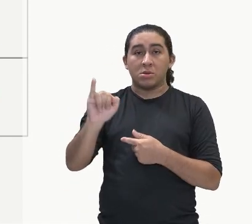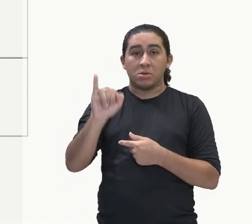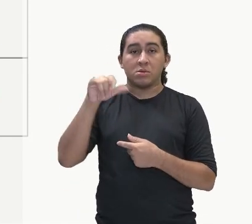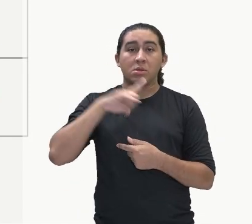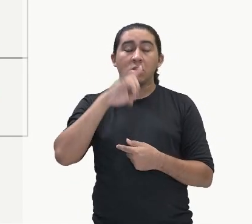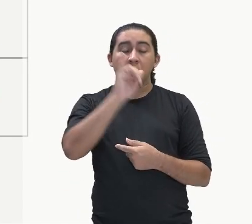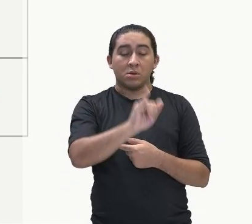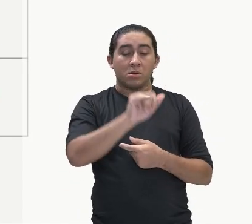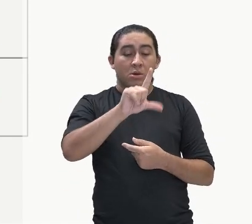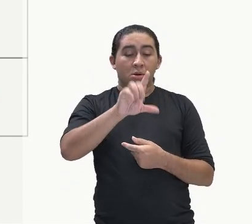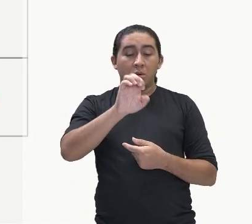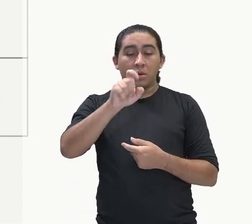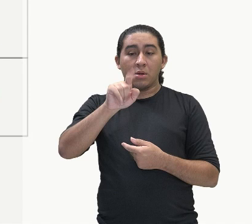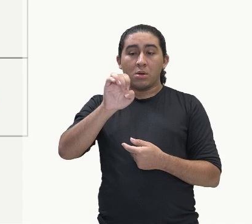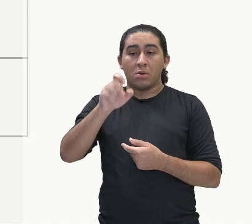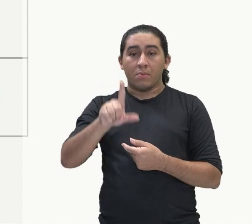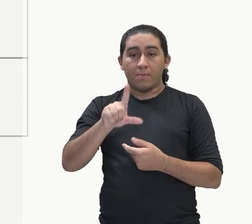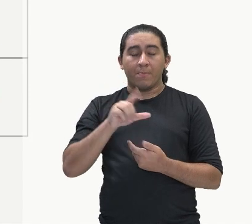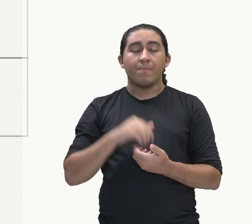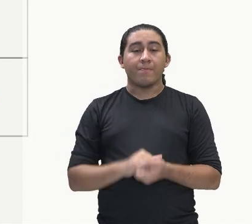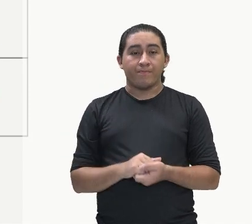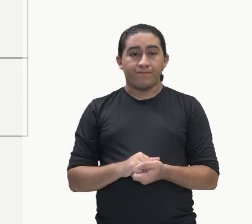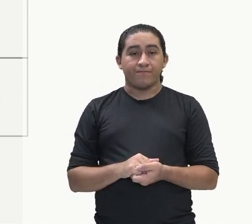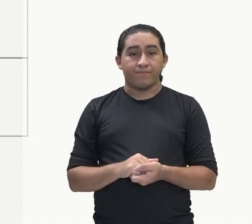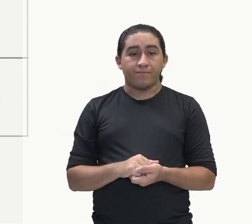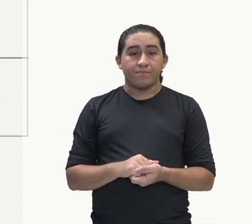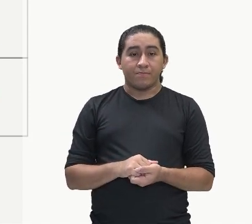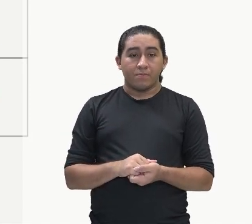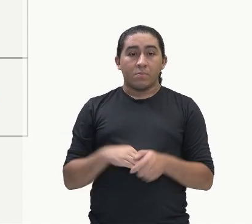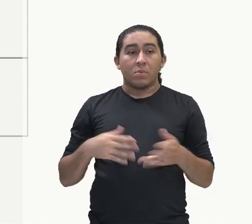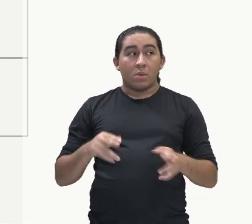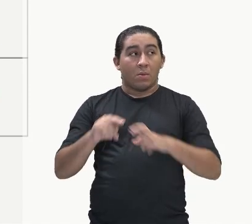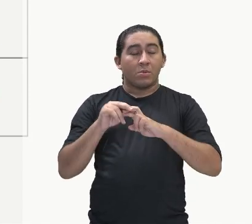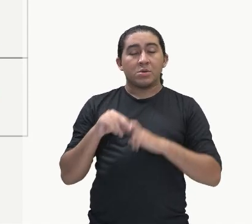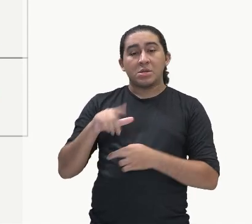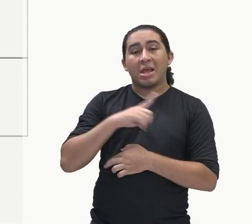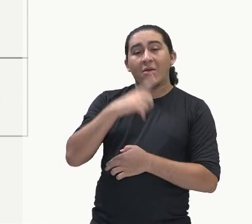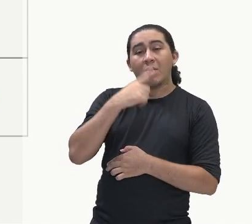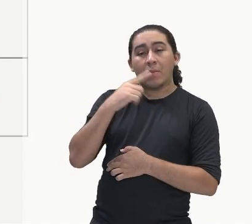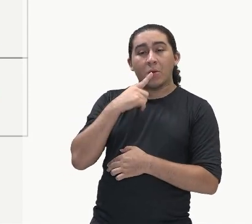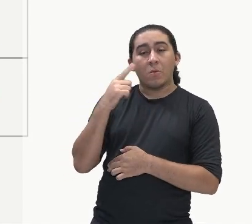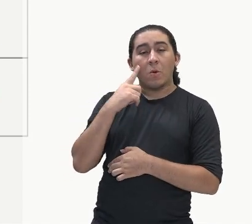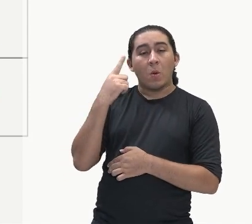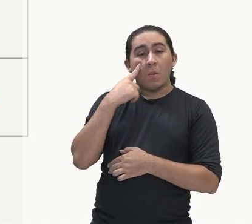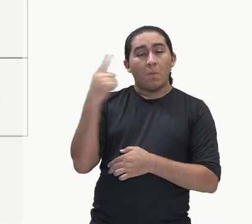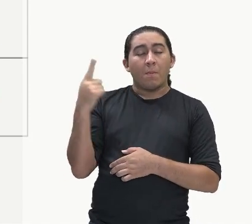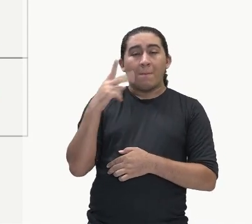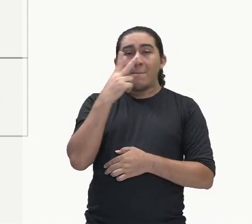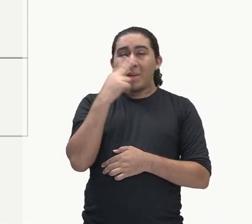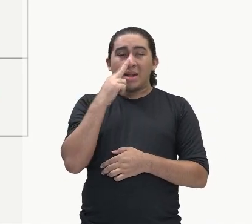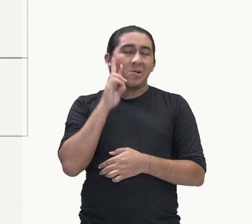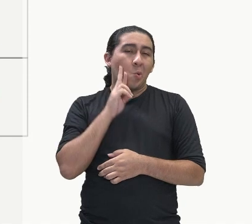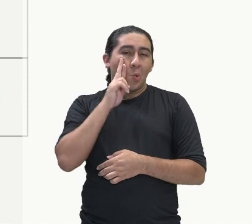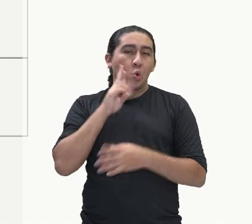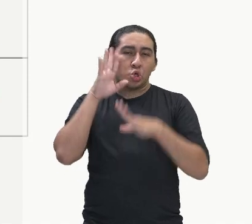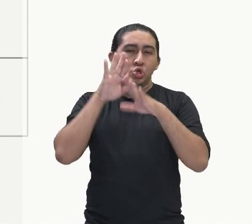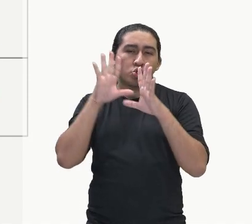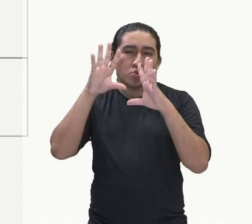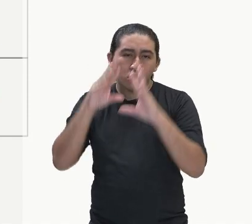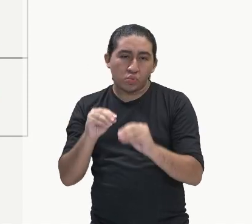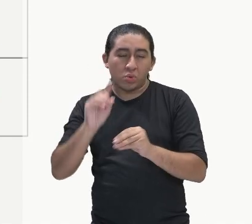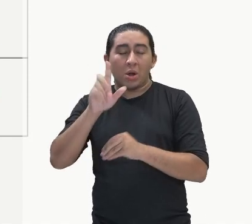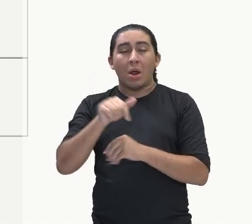fica ilegal, tá? Então, o que está em vermelho, aqui em uma rosa bem escura, é o